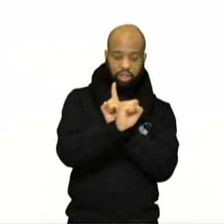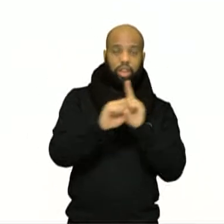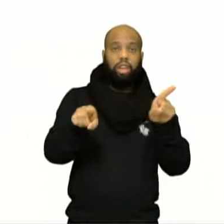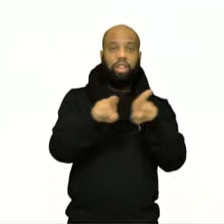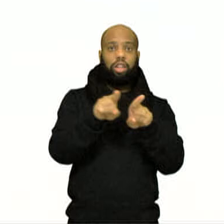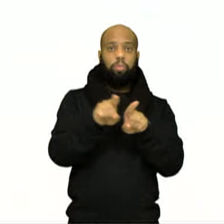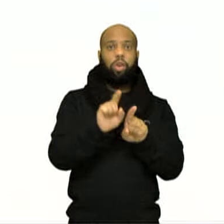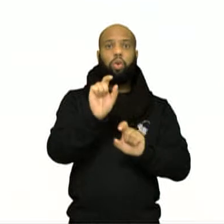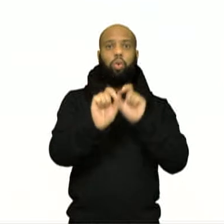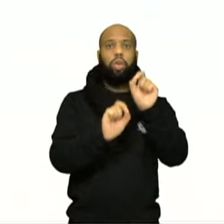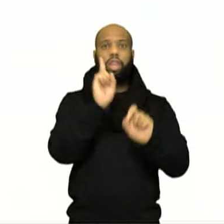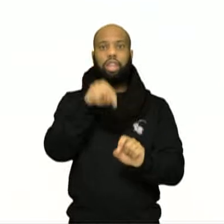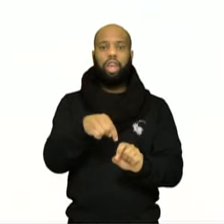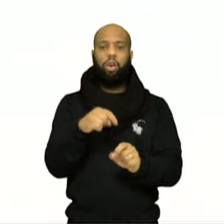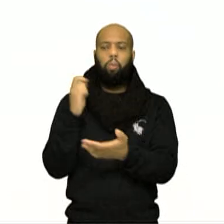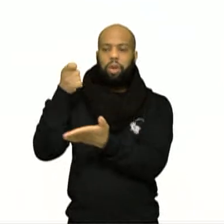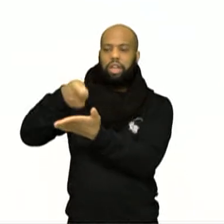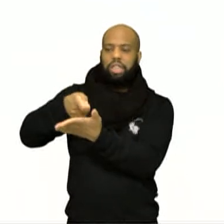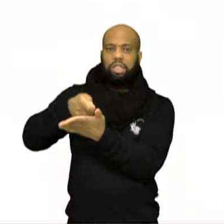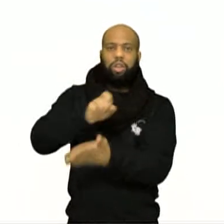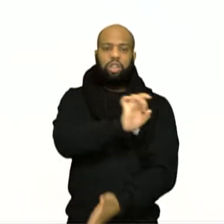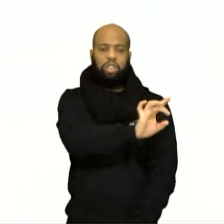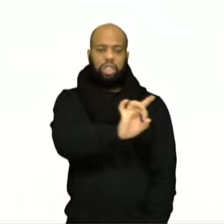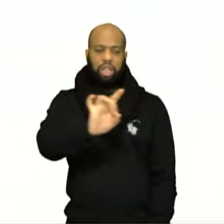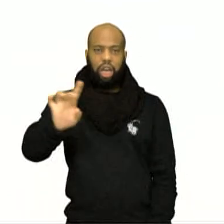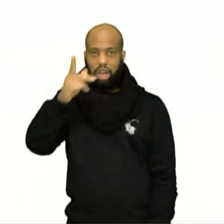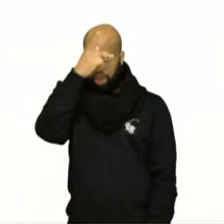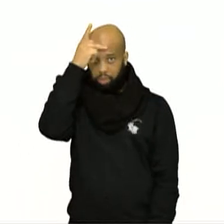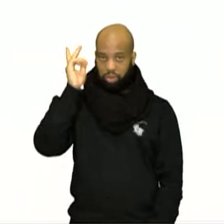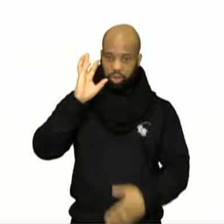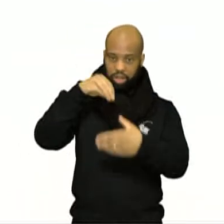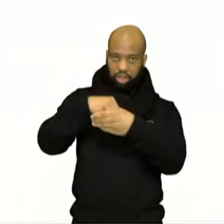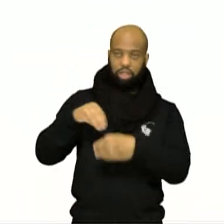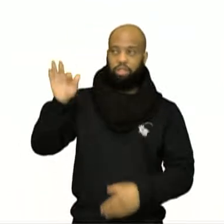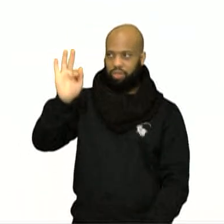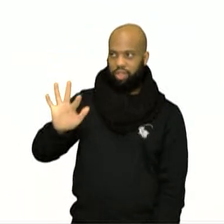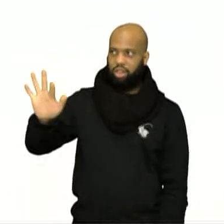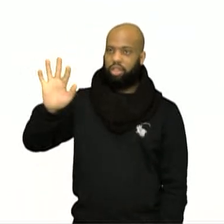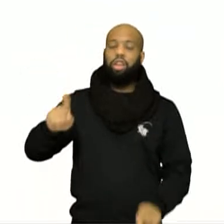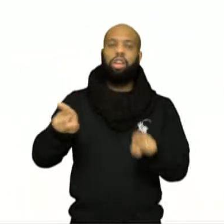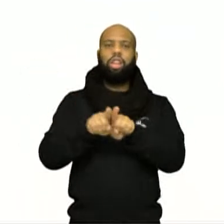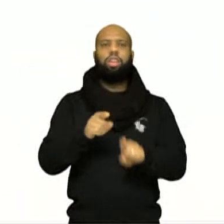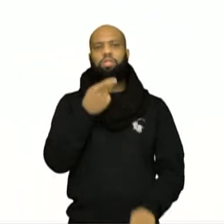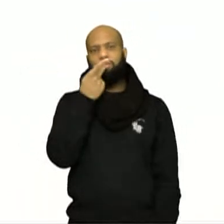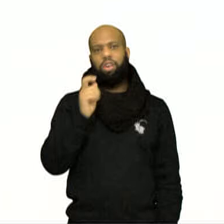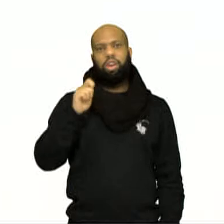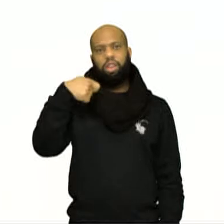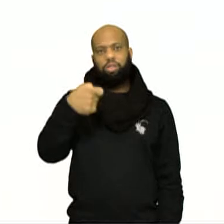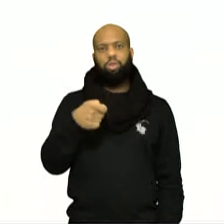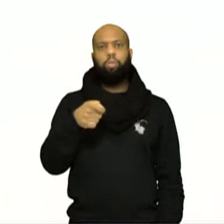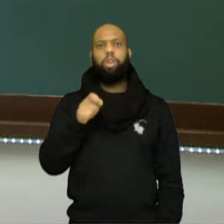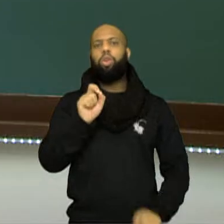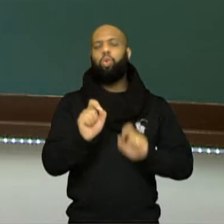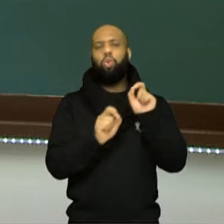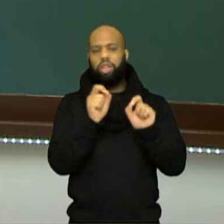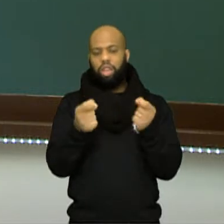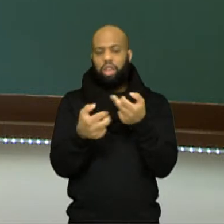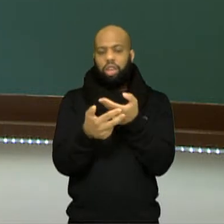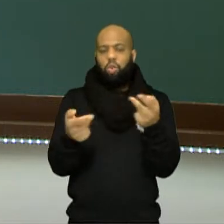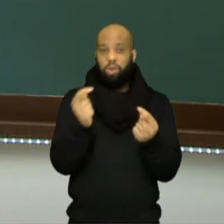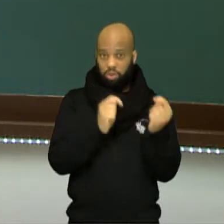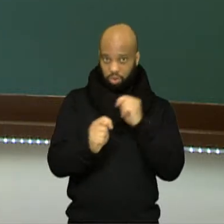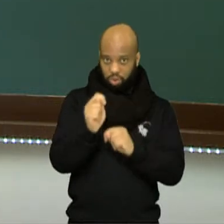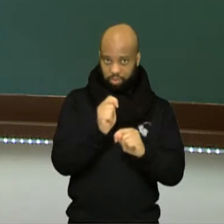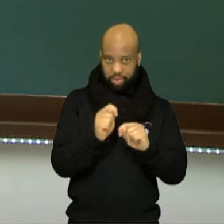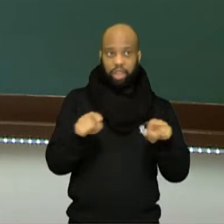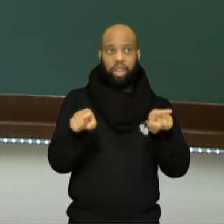membro da nação, além de regular a atividade econômica e financeira do país. Então, ela passa